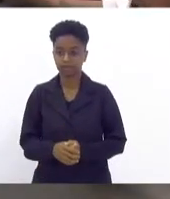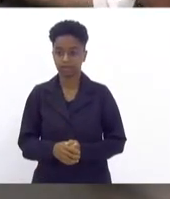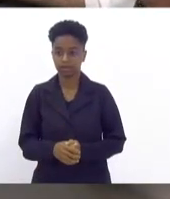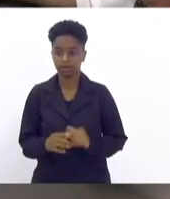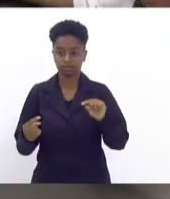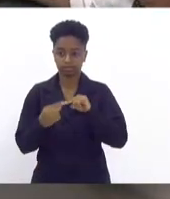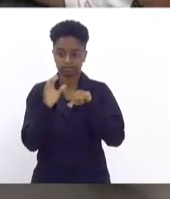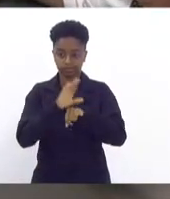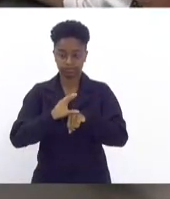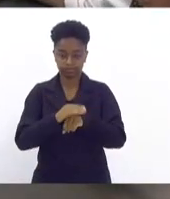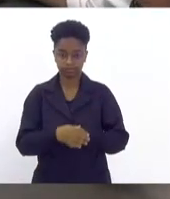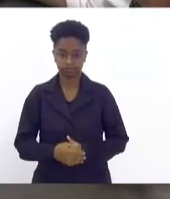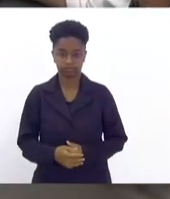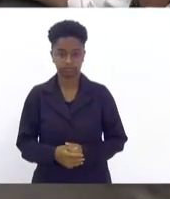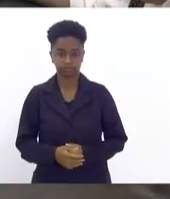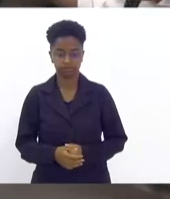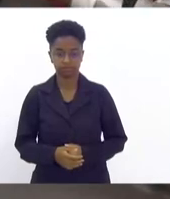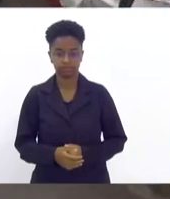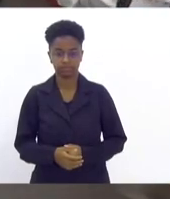constitucionalidade, presidente.